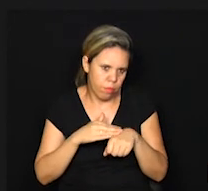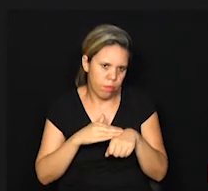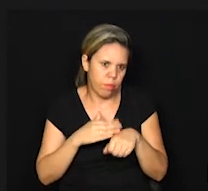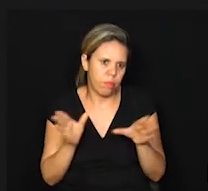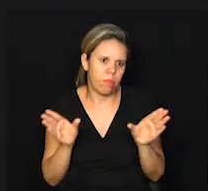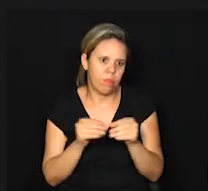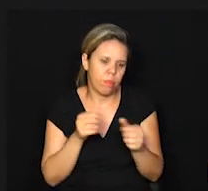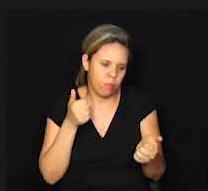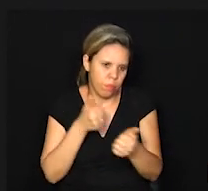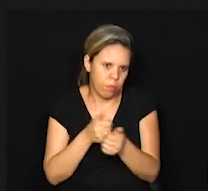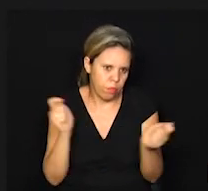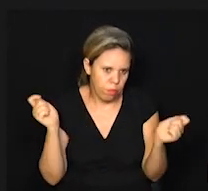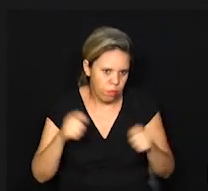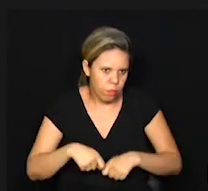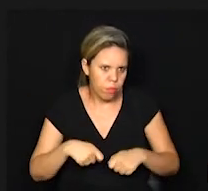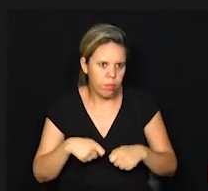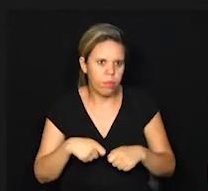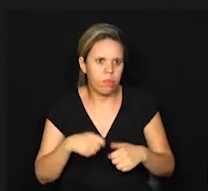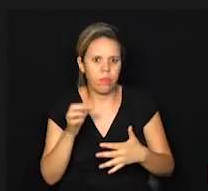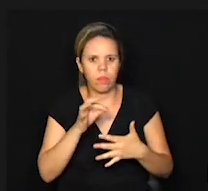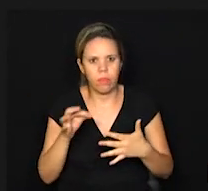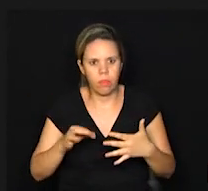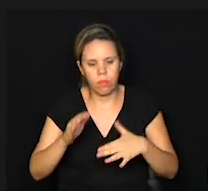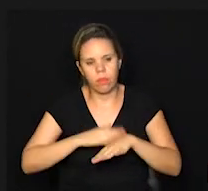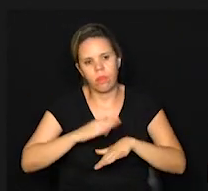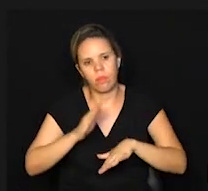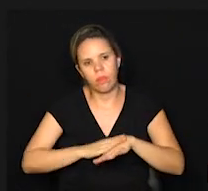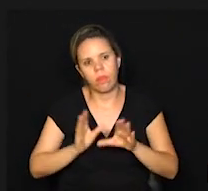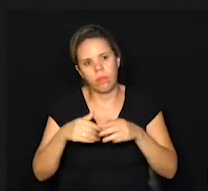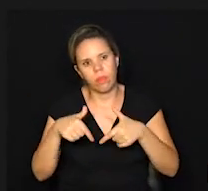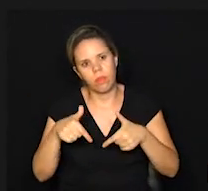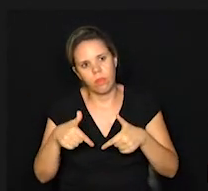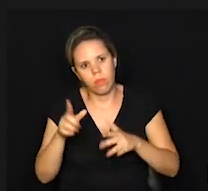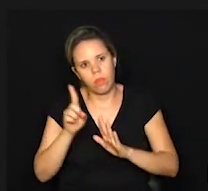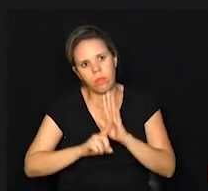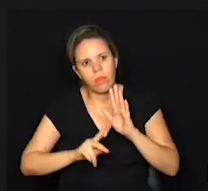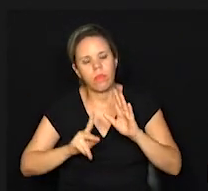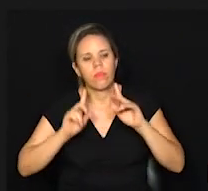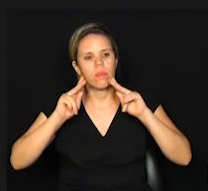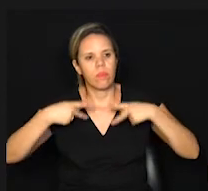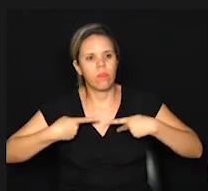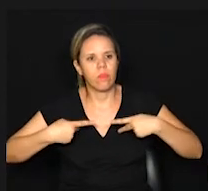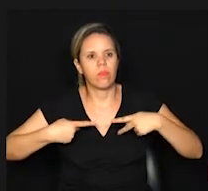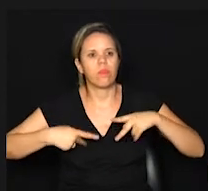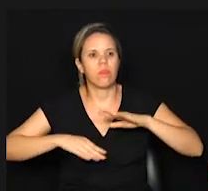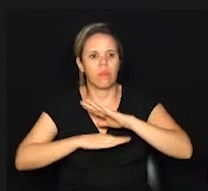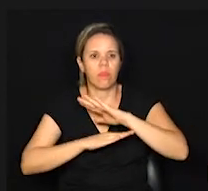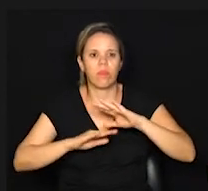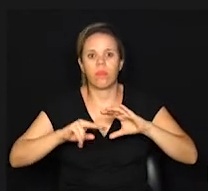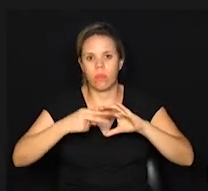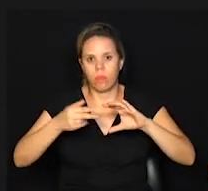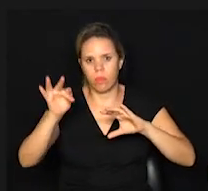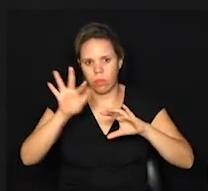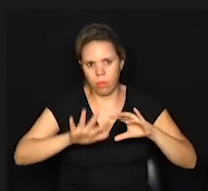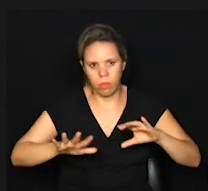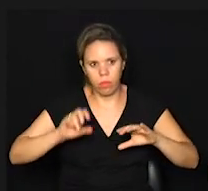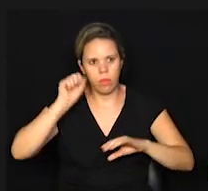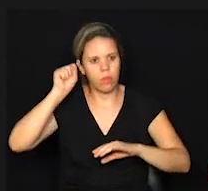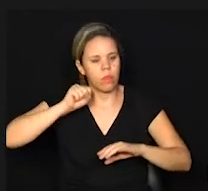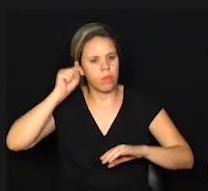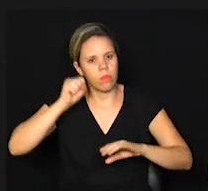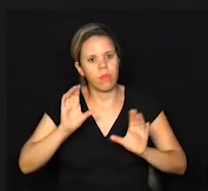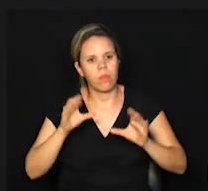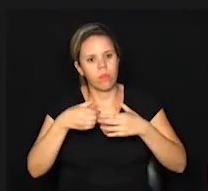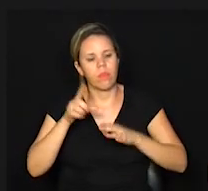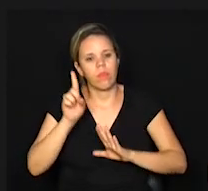breve possível com esses outros atores, a Comissão de Direitos Humanos da Câmara Federal e do Senado, a Comissão